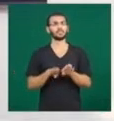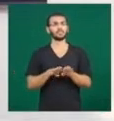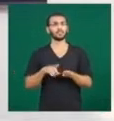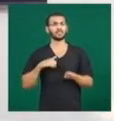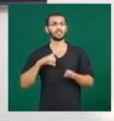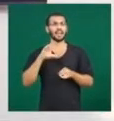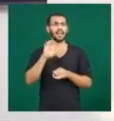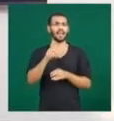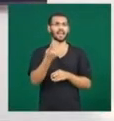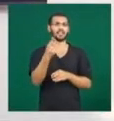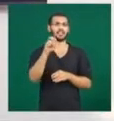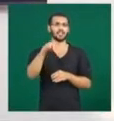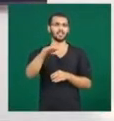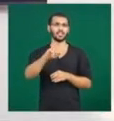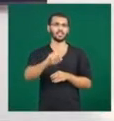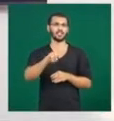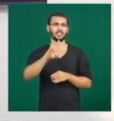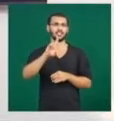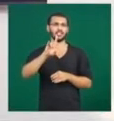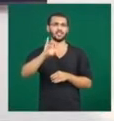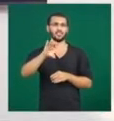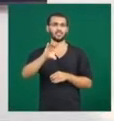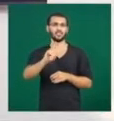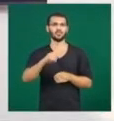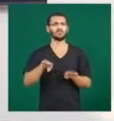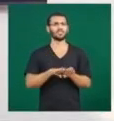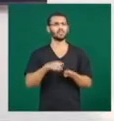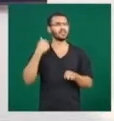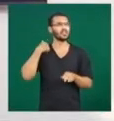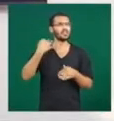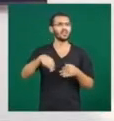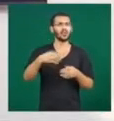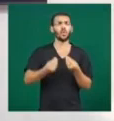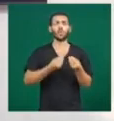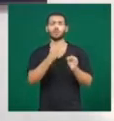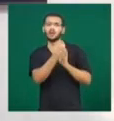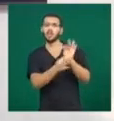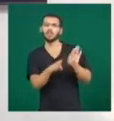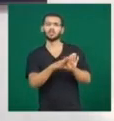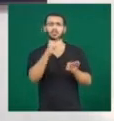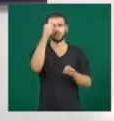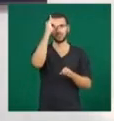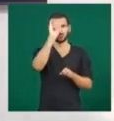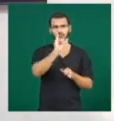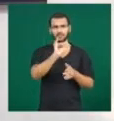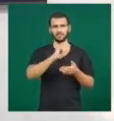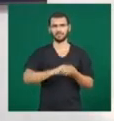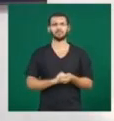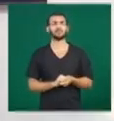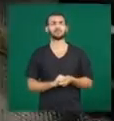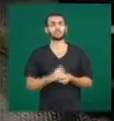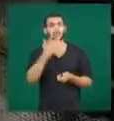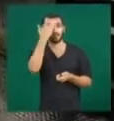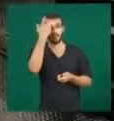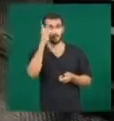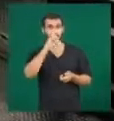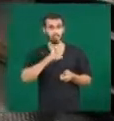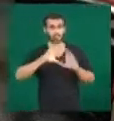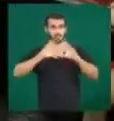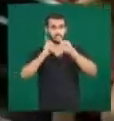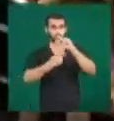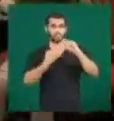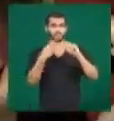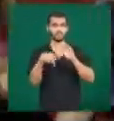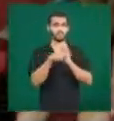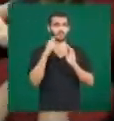de disco e da terrível dor nas costas. Tudo sobre causas, tratamento e prevenção. Amanhã é o Dia Internacional do Surdo